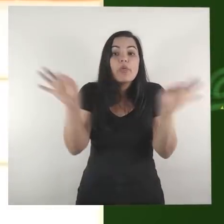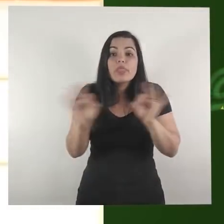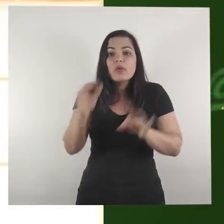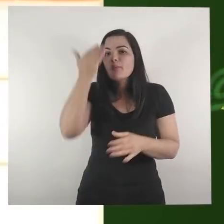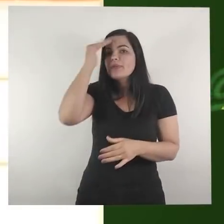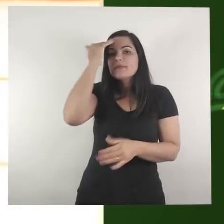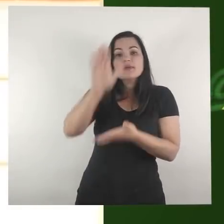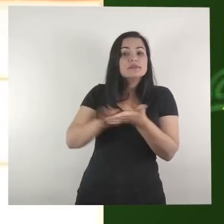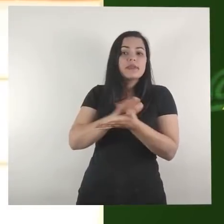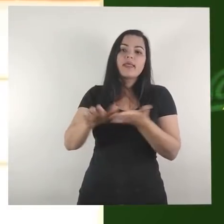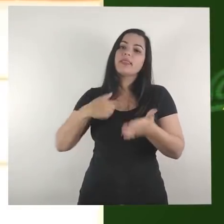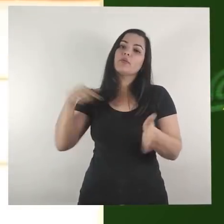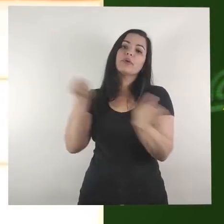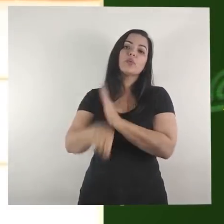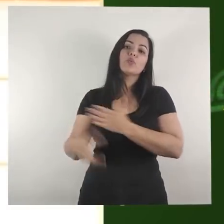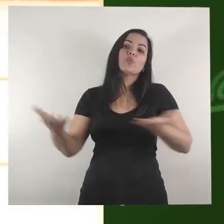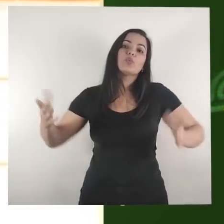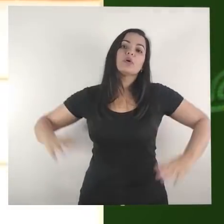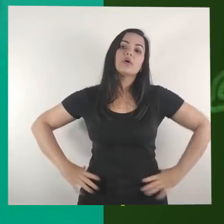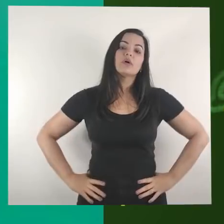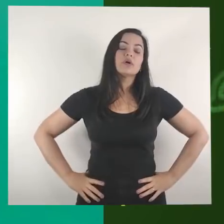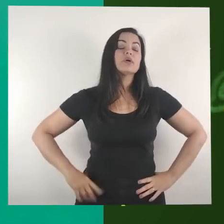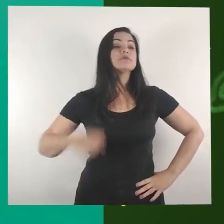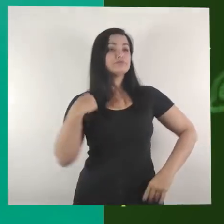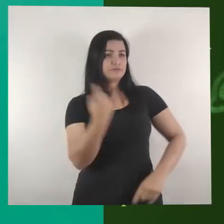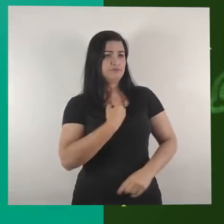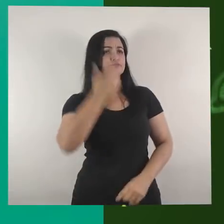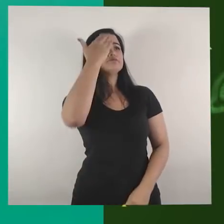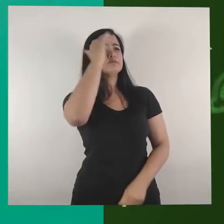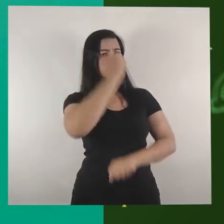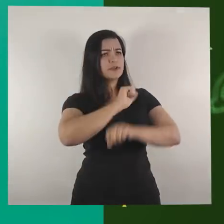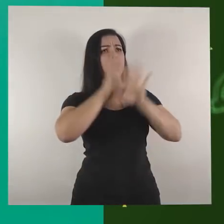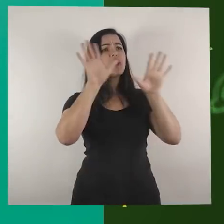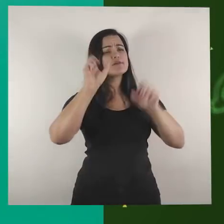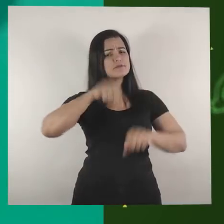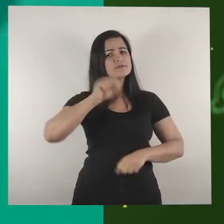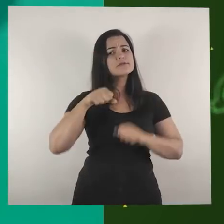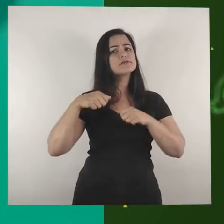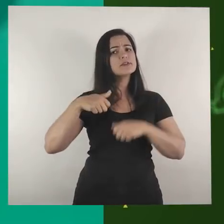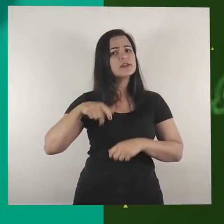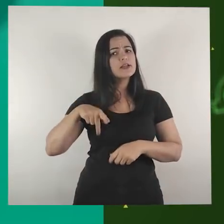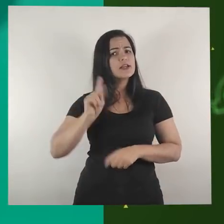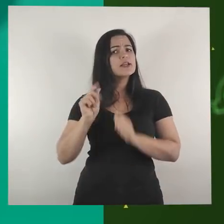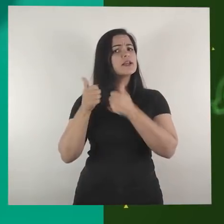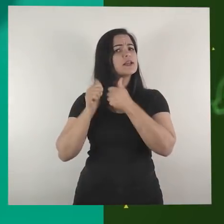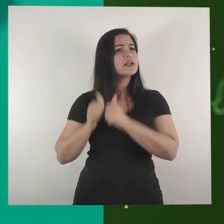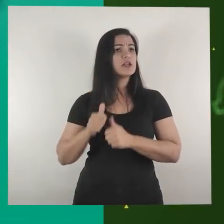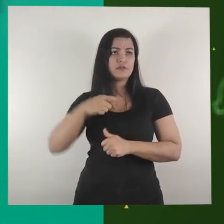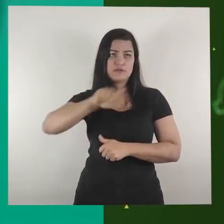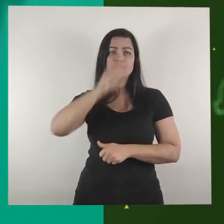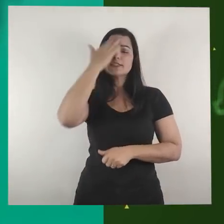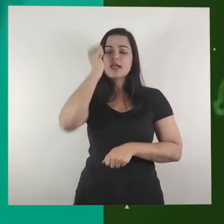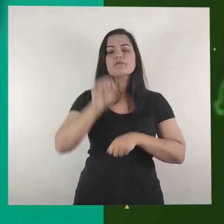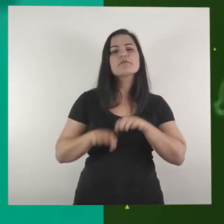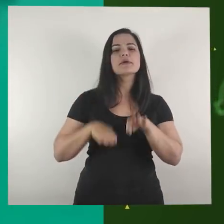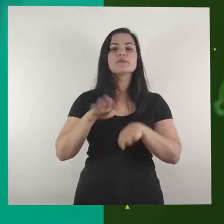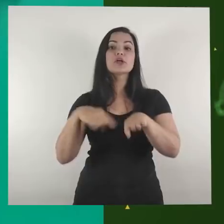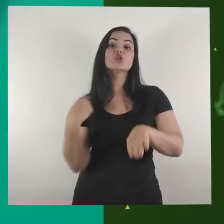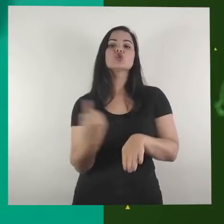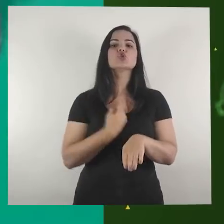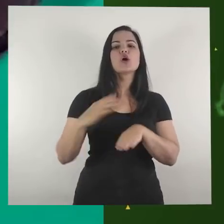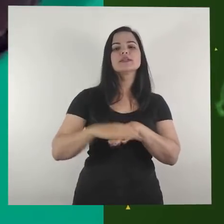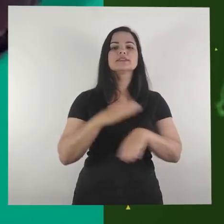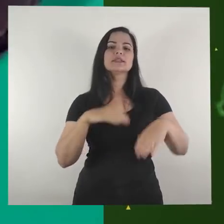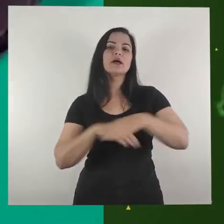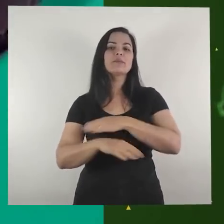Ninguém entende as minhas perguntas. Nós entendemos, Kika. Você vai saber passo a passo como nós, os